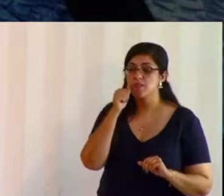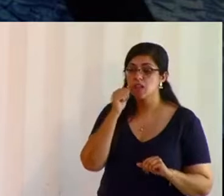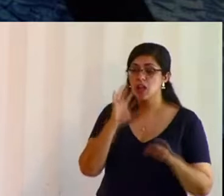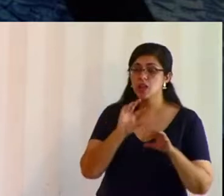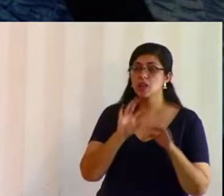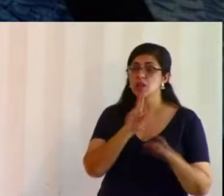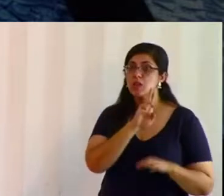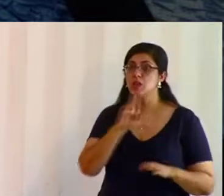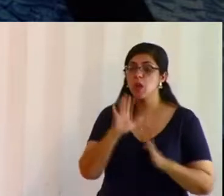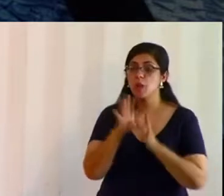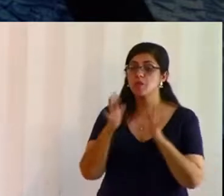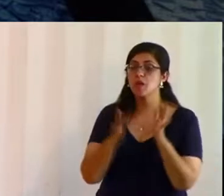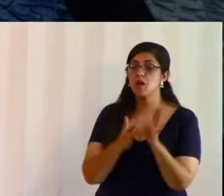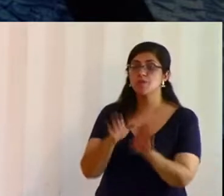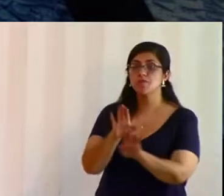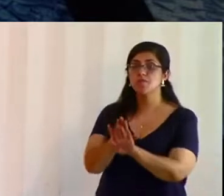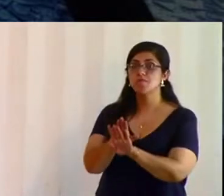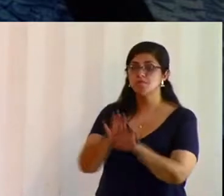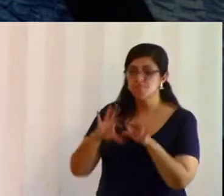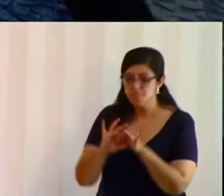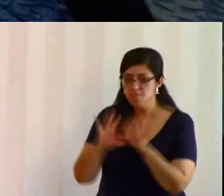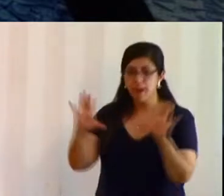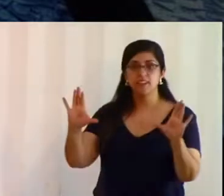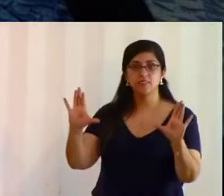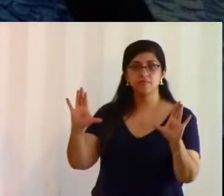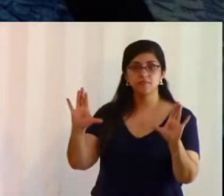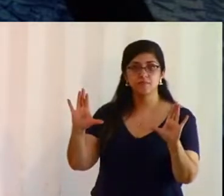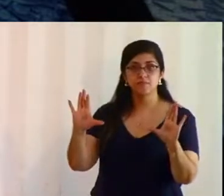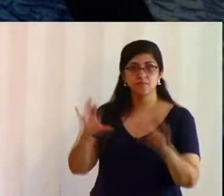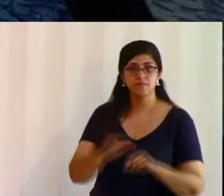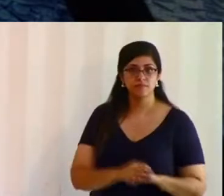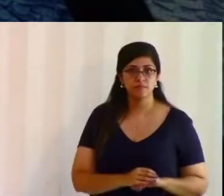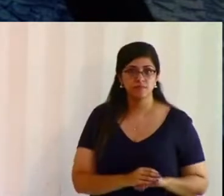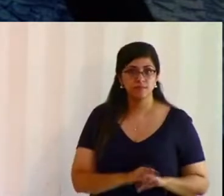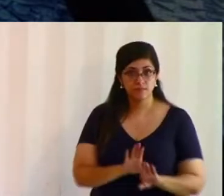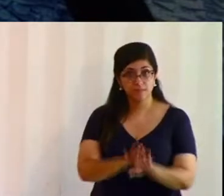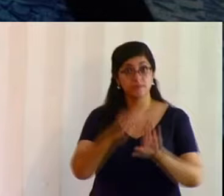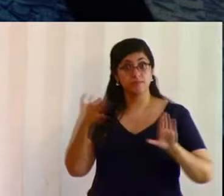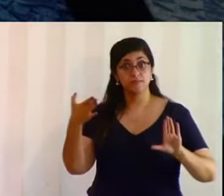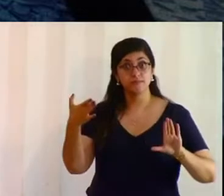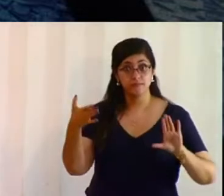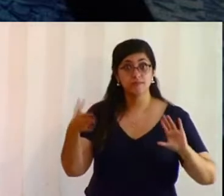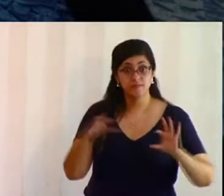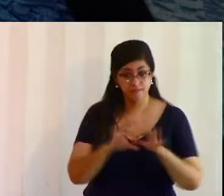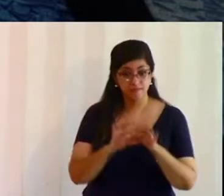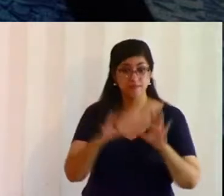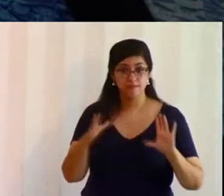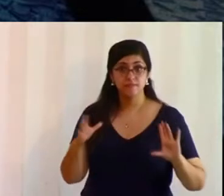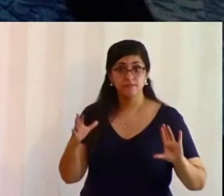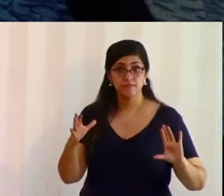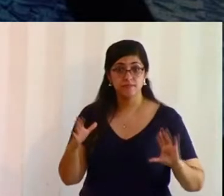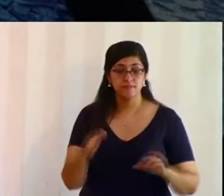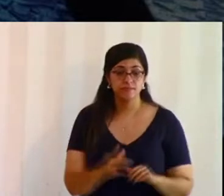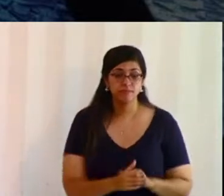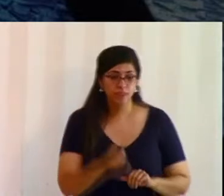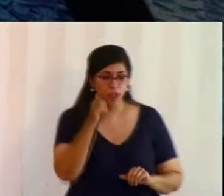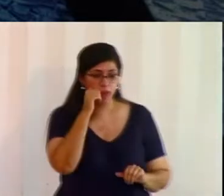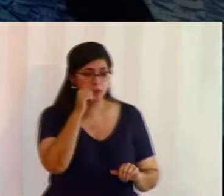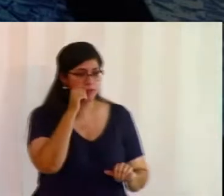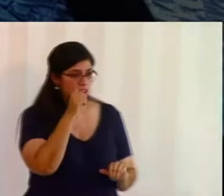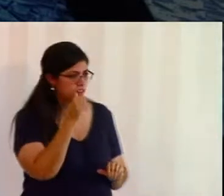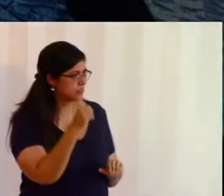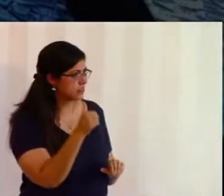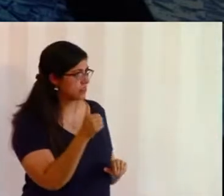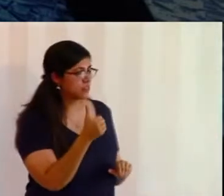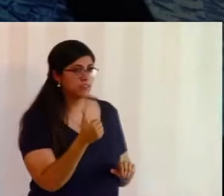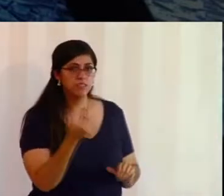Jesus Cristo eu te mando, retira-te dela. E ele na mesma hora saiu. Vendo os